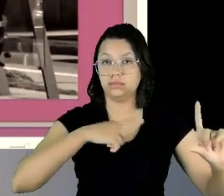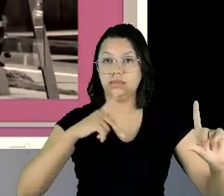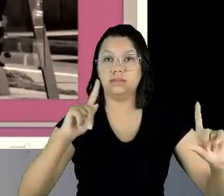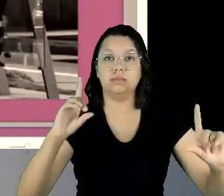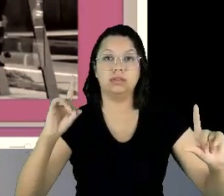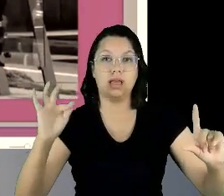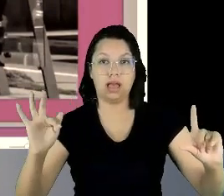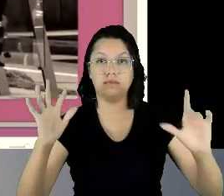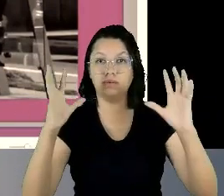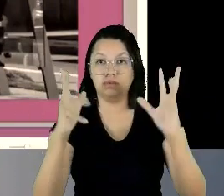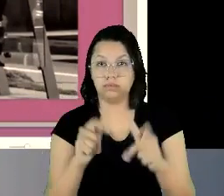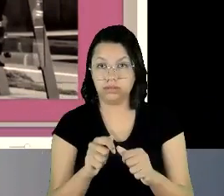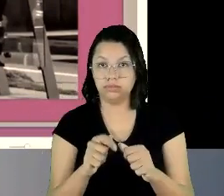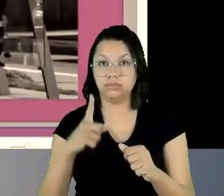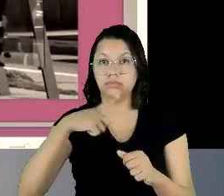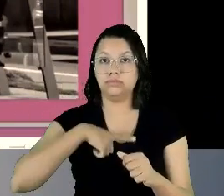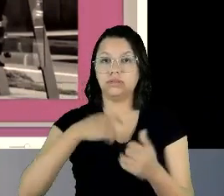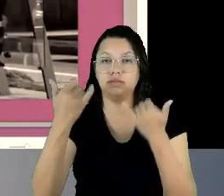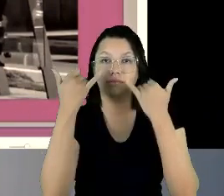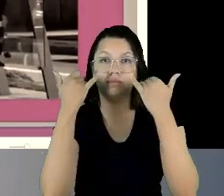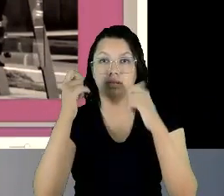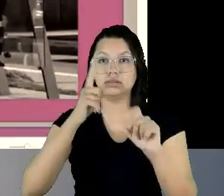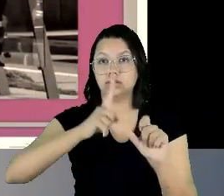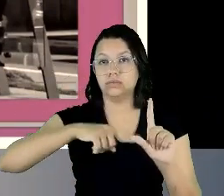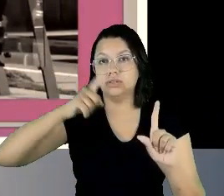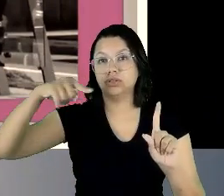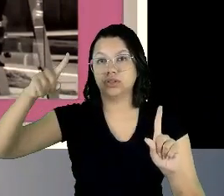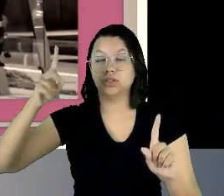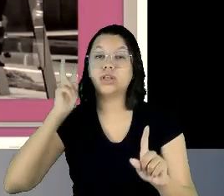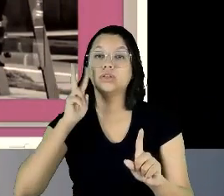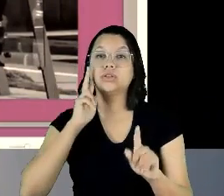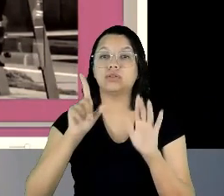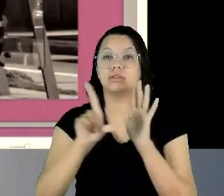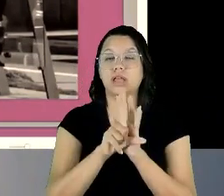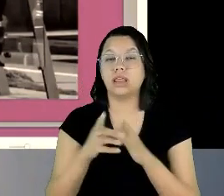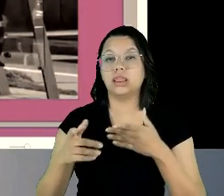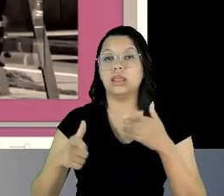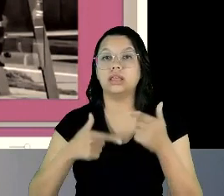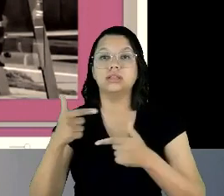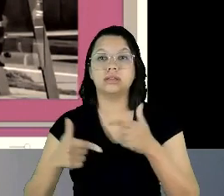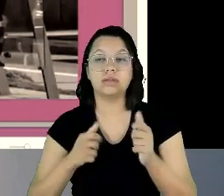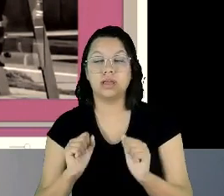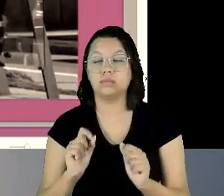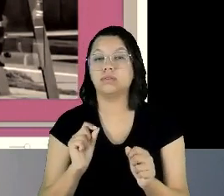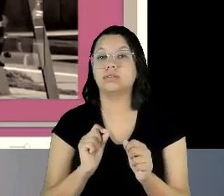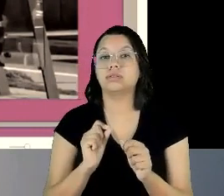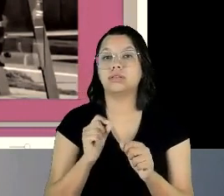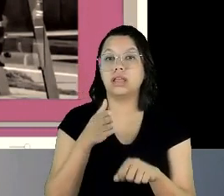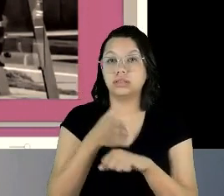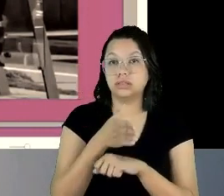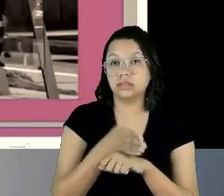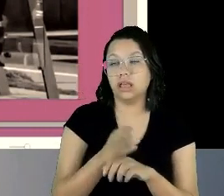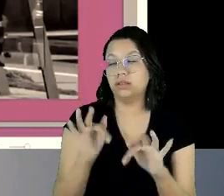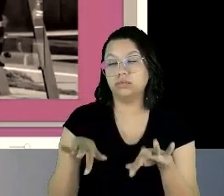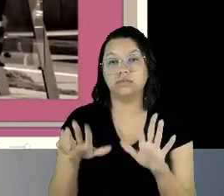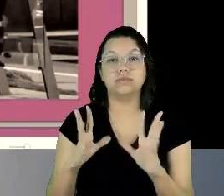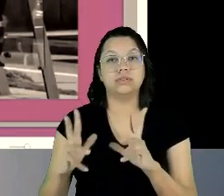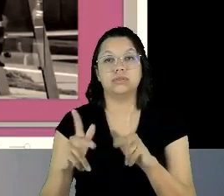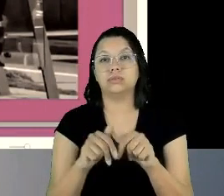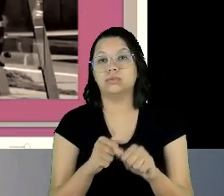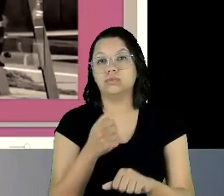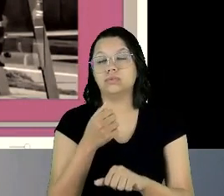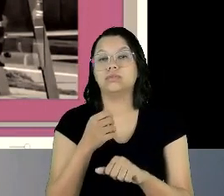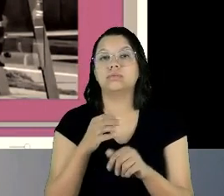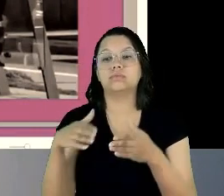completo. Então, nesse PDF tem dados, estatísticas da história da lei, serviços que podem ser acessados, enfim, toda